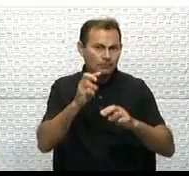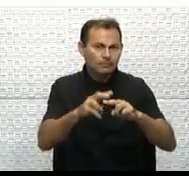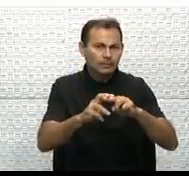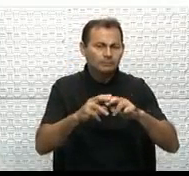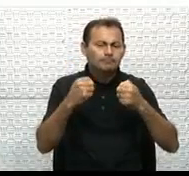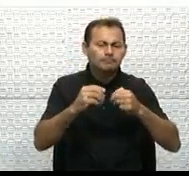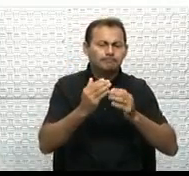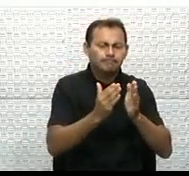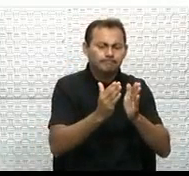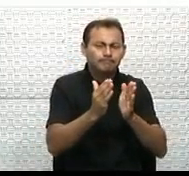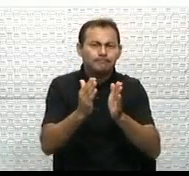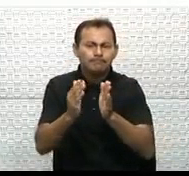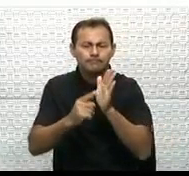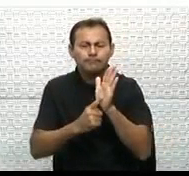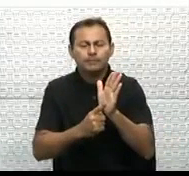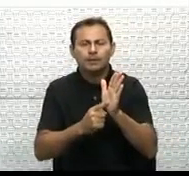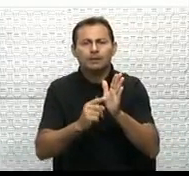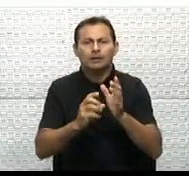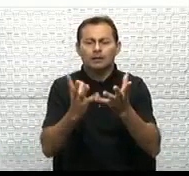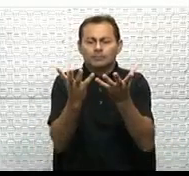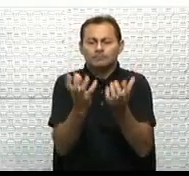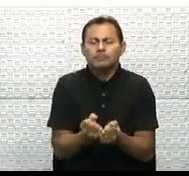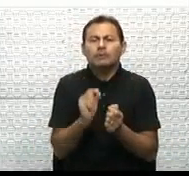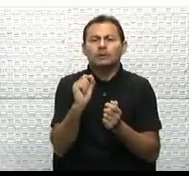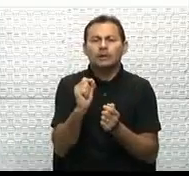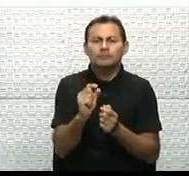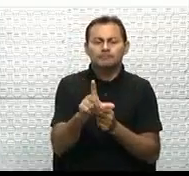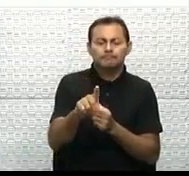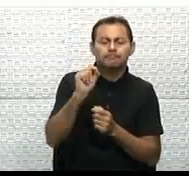isso, que procedimentos devemos adotar?